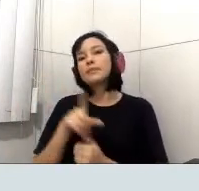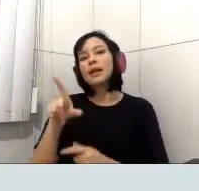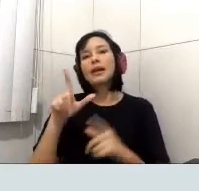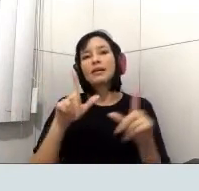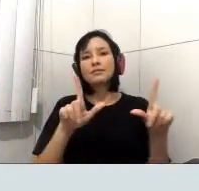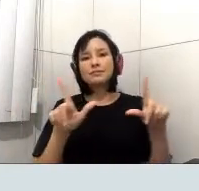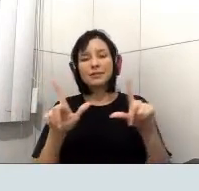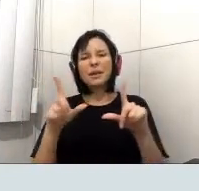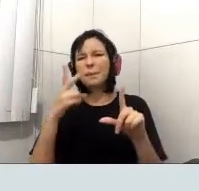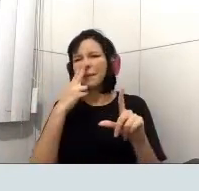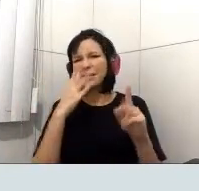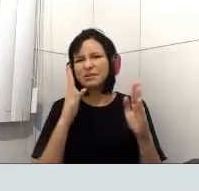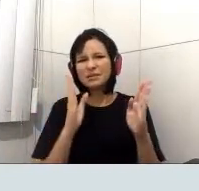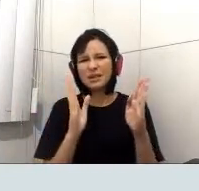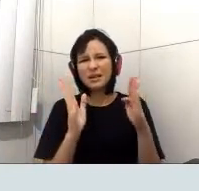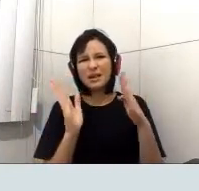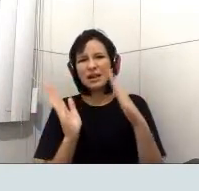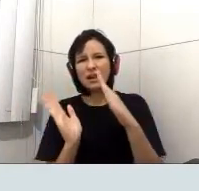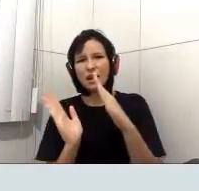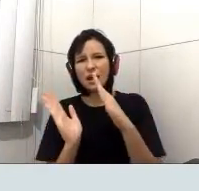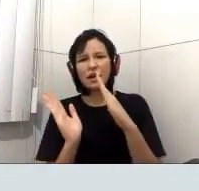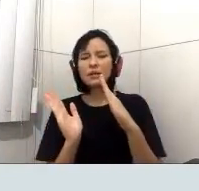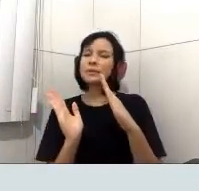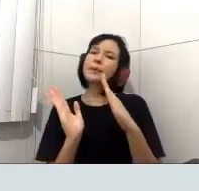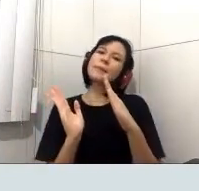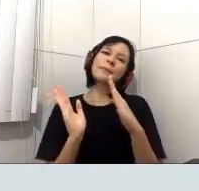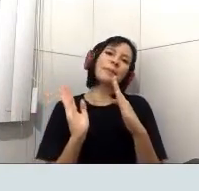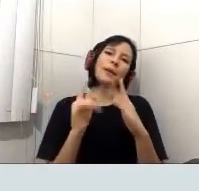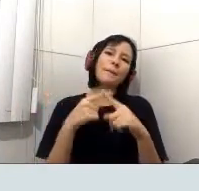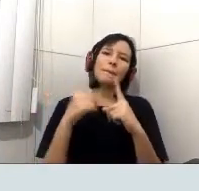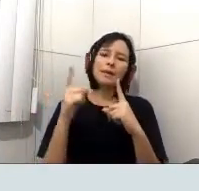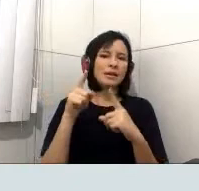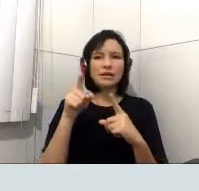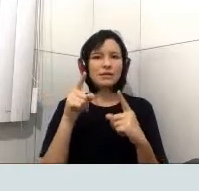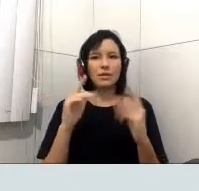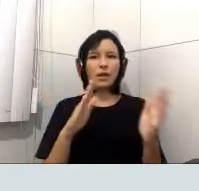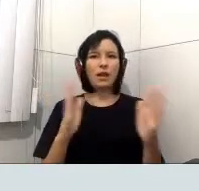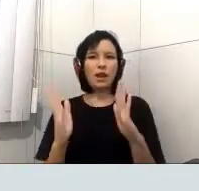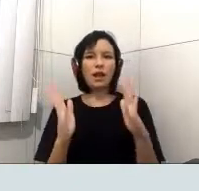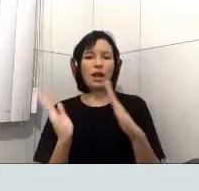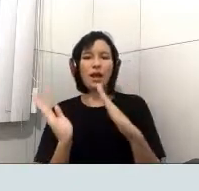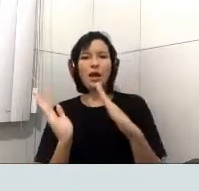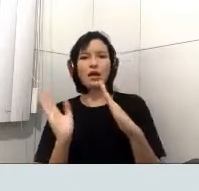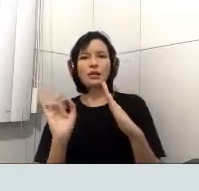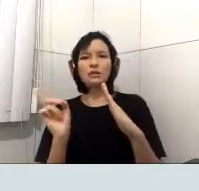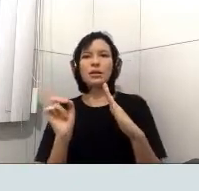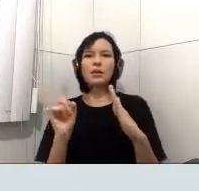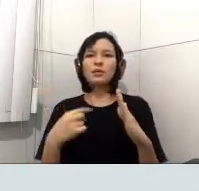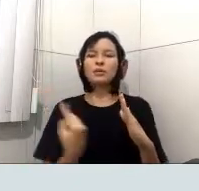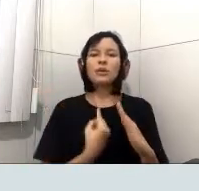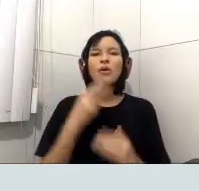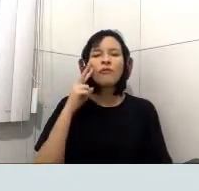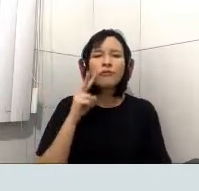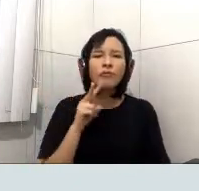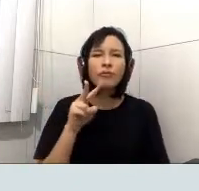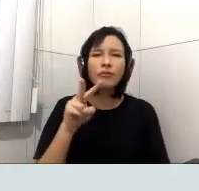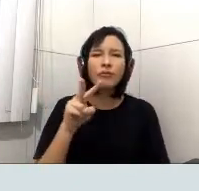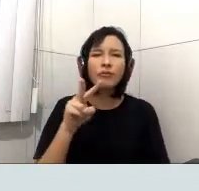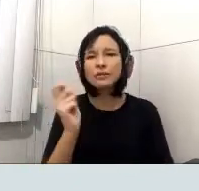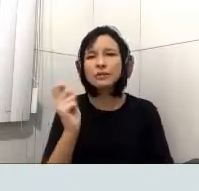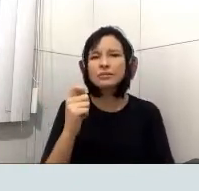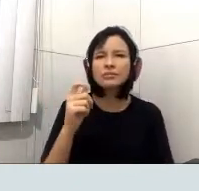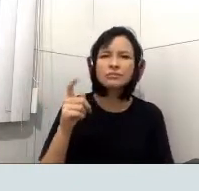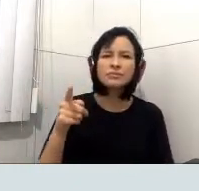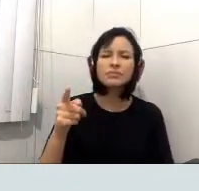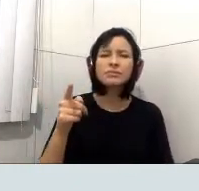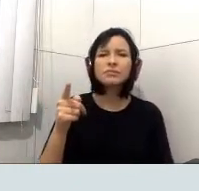né? Só que, na verdade, ela não tá de lado. É como se nós estivéssemos vendo